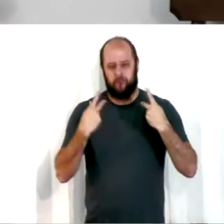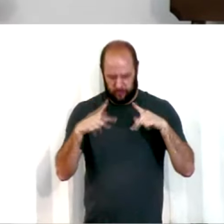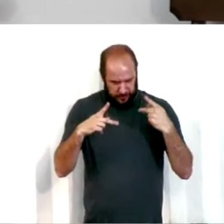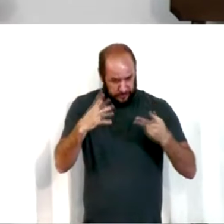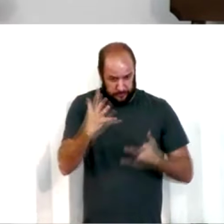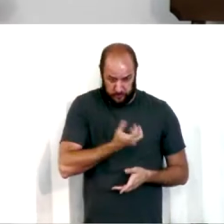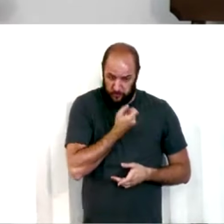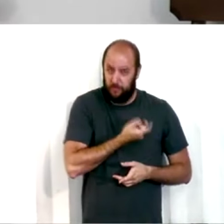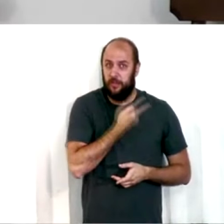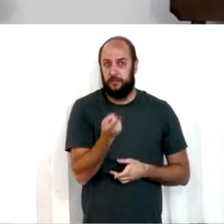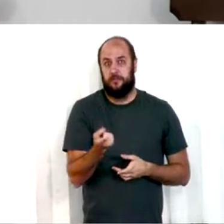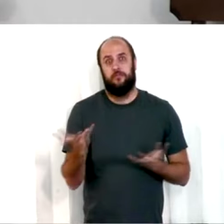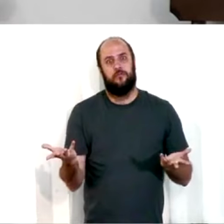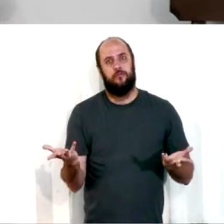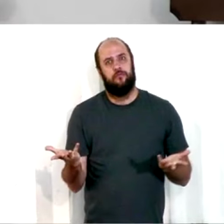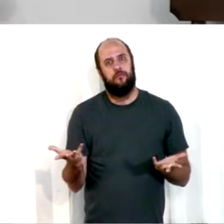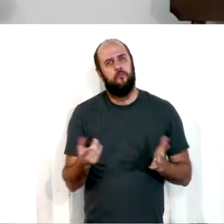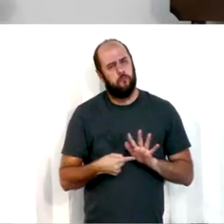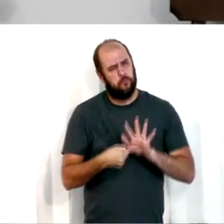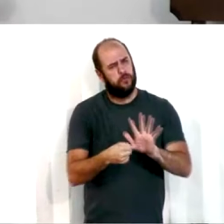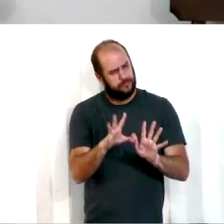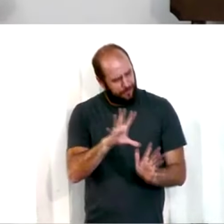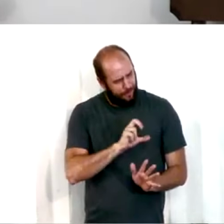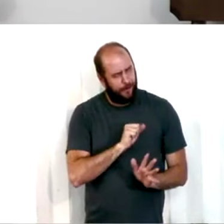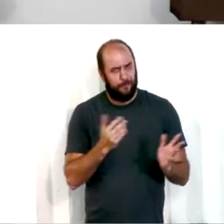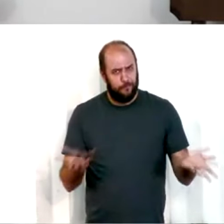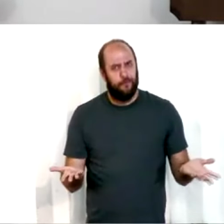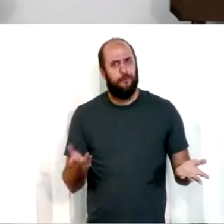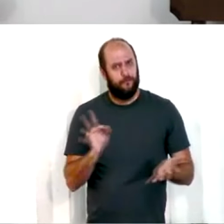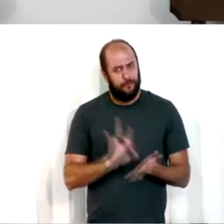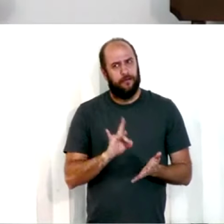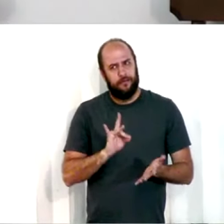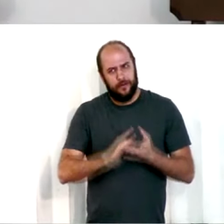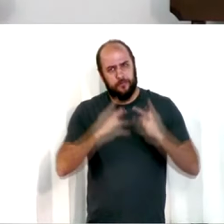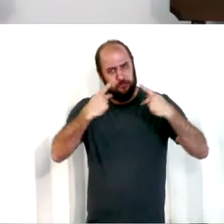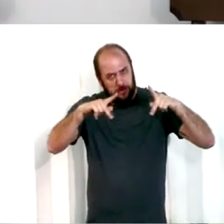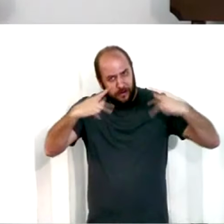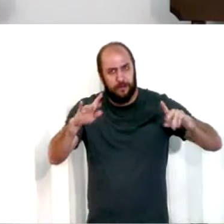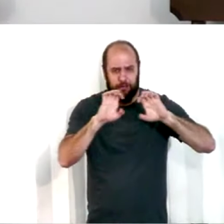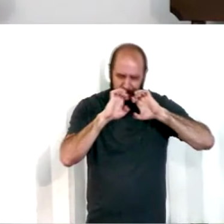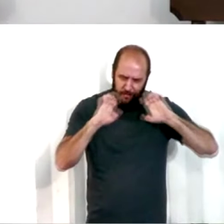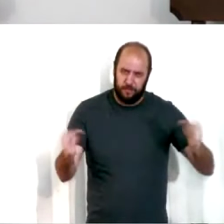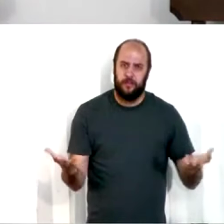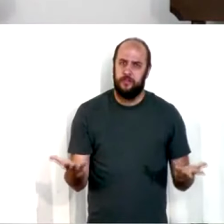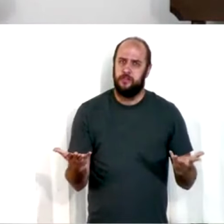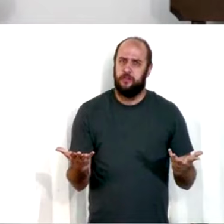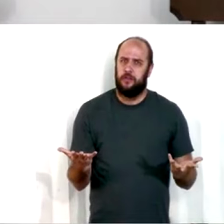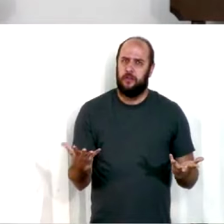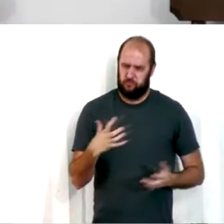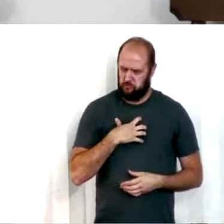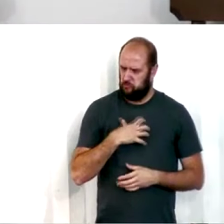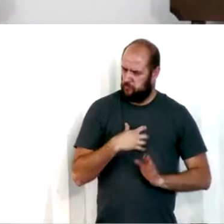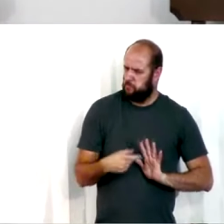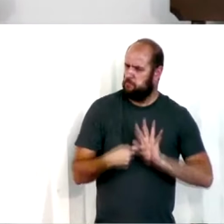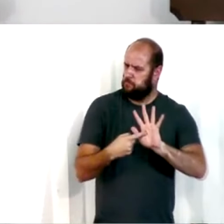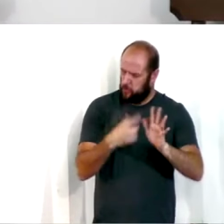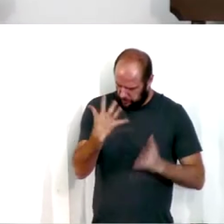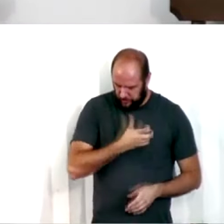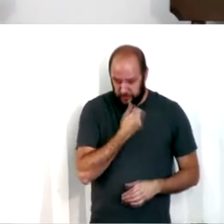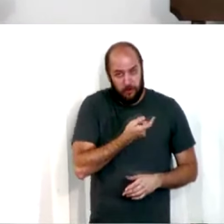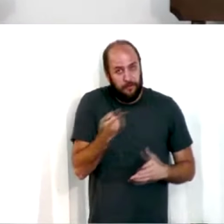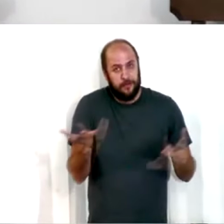por eles. Tem maneira maior de você demonstrar amor por alguém do que pregando o santo Evangelho que salvará a alma